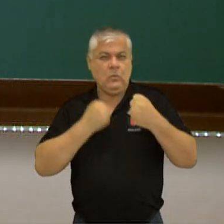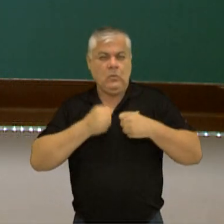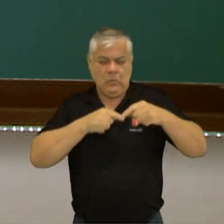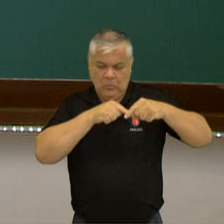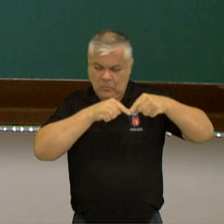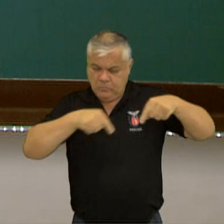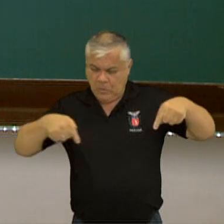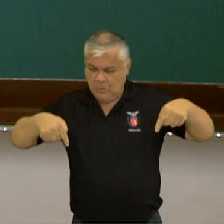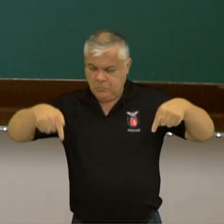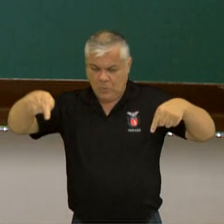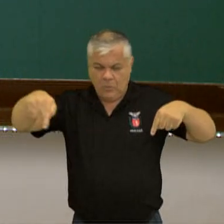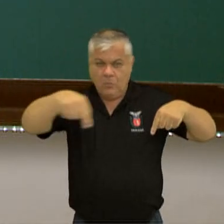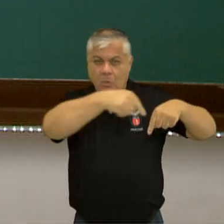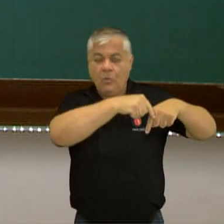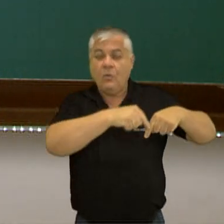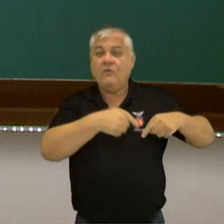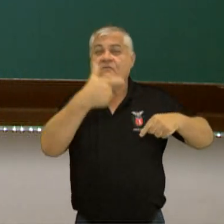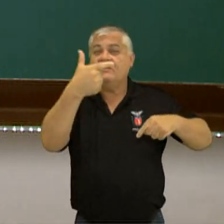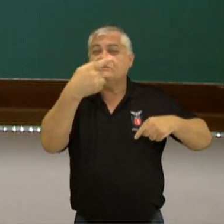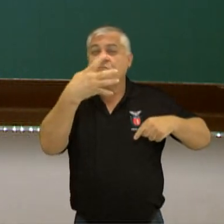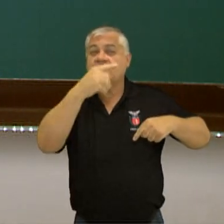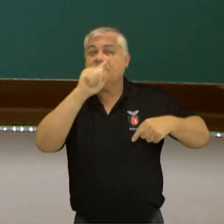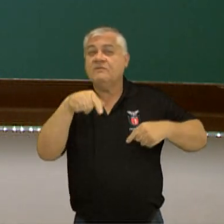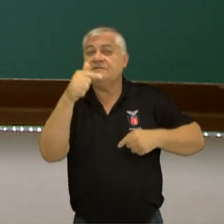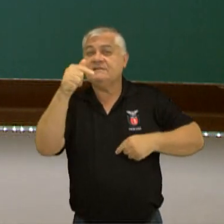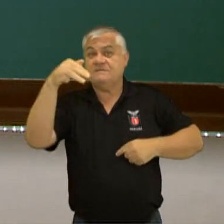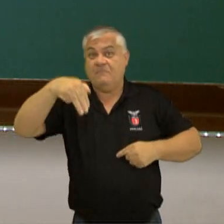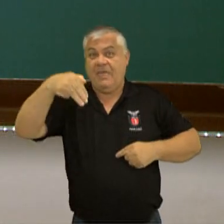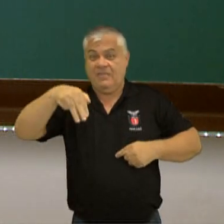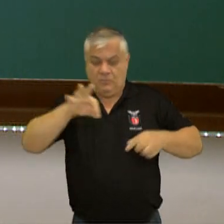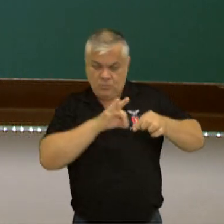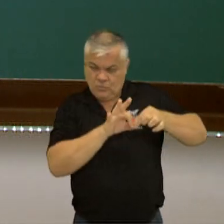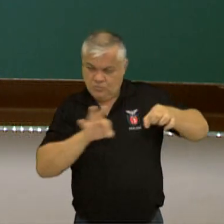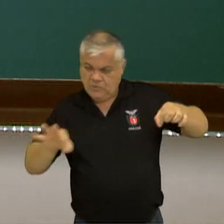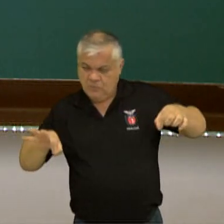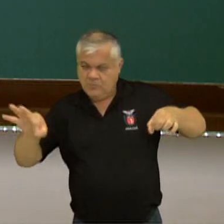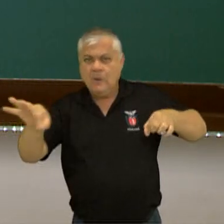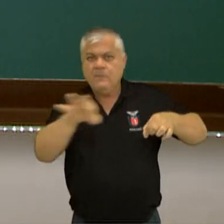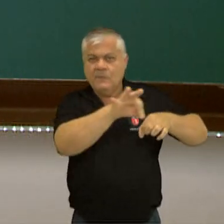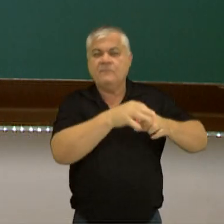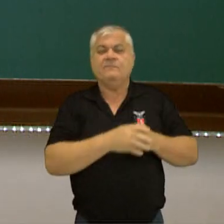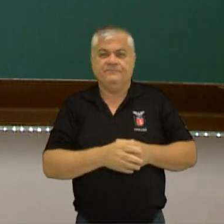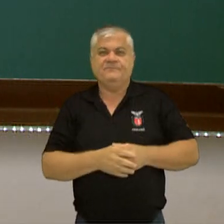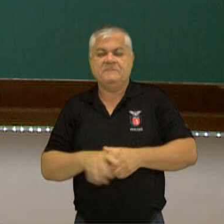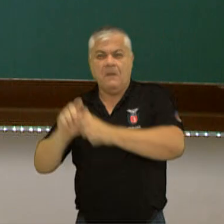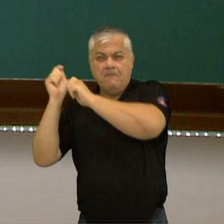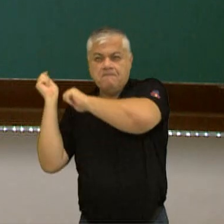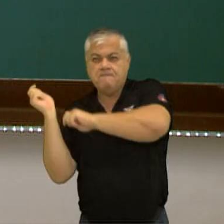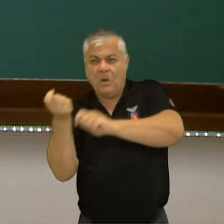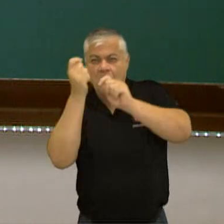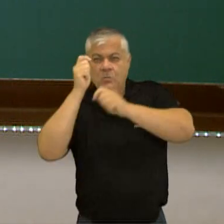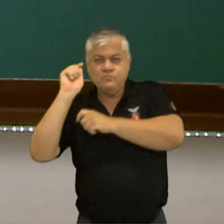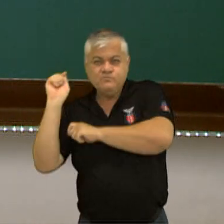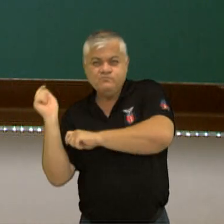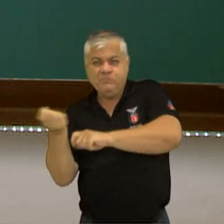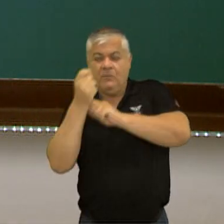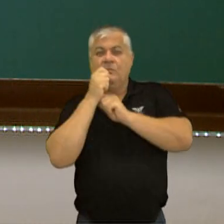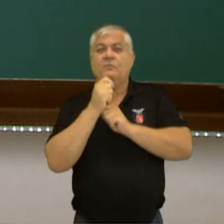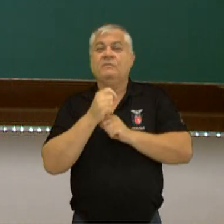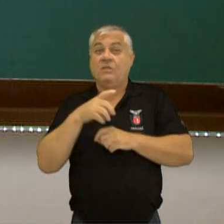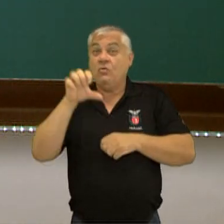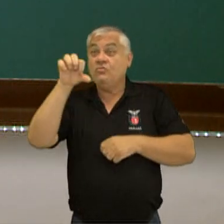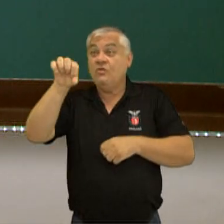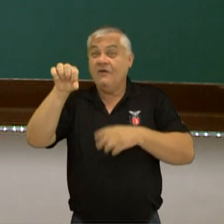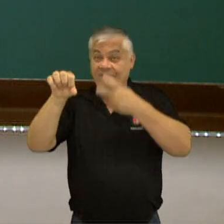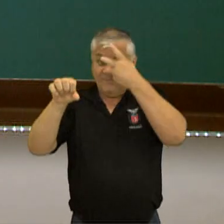24,7 metros. O ataque continua até que a defesa elimine três atletas. Lembra que são nove atletas? E